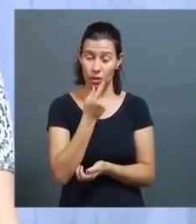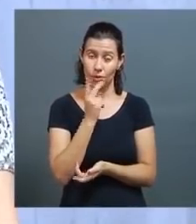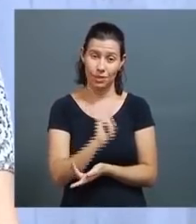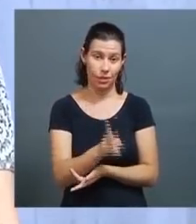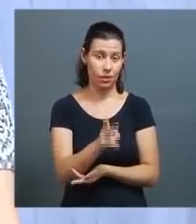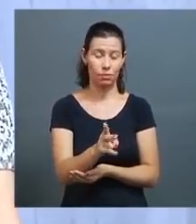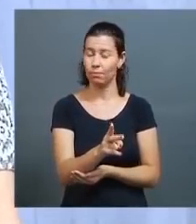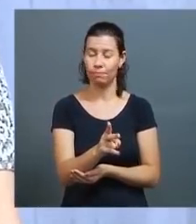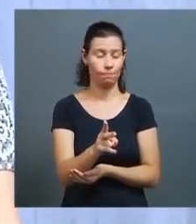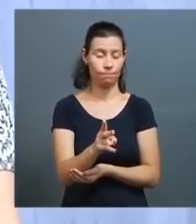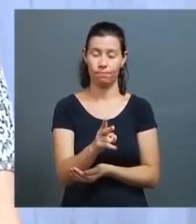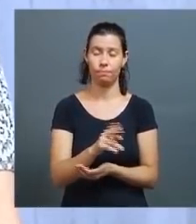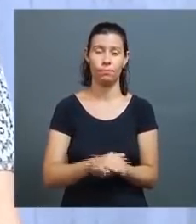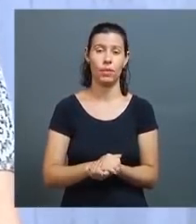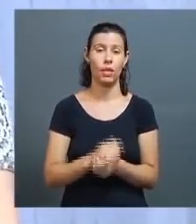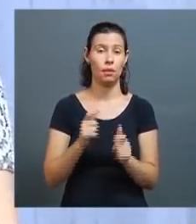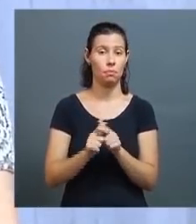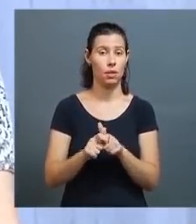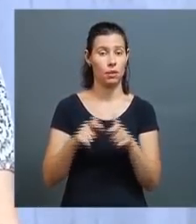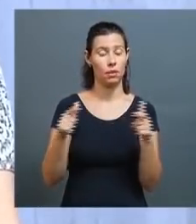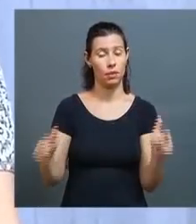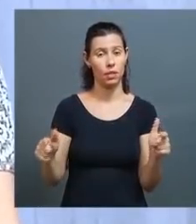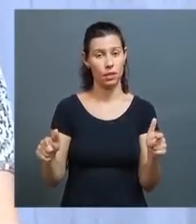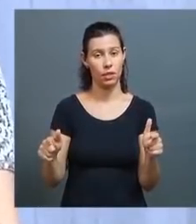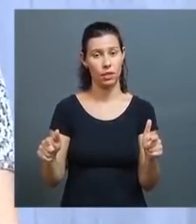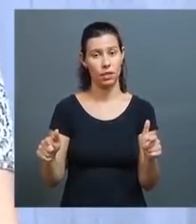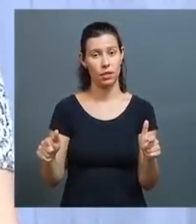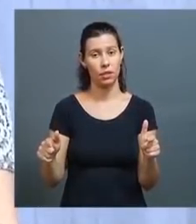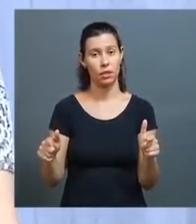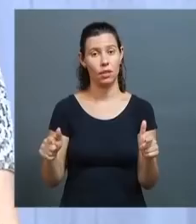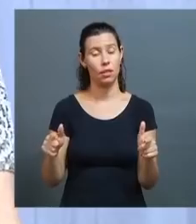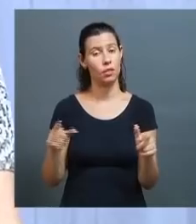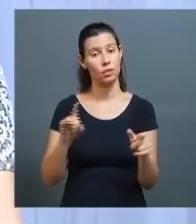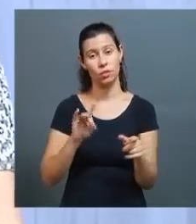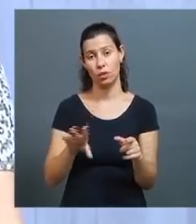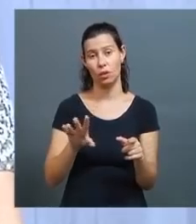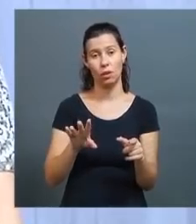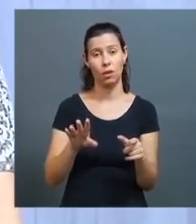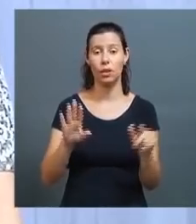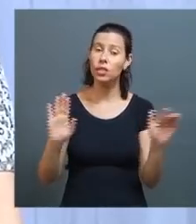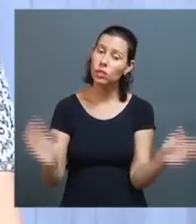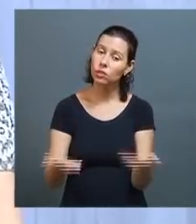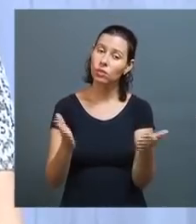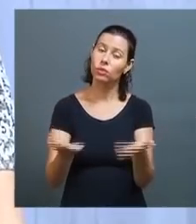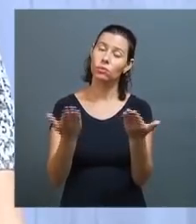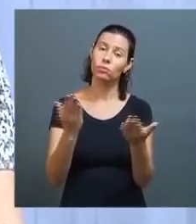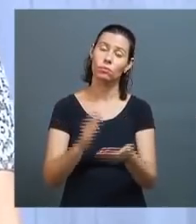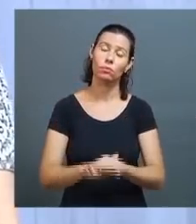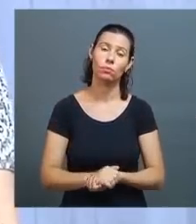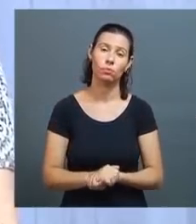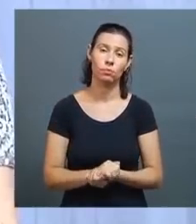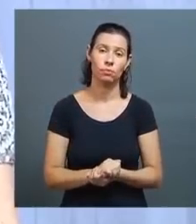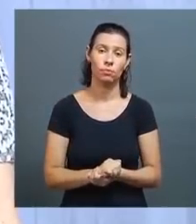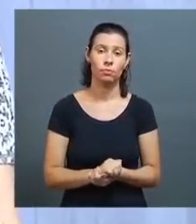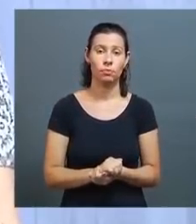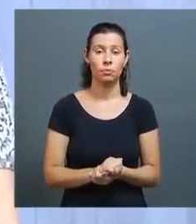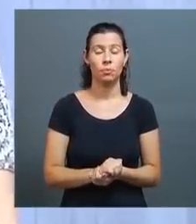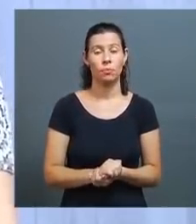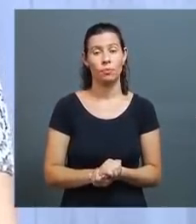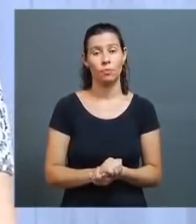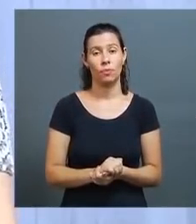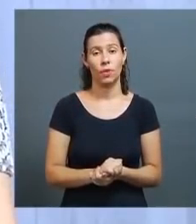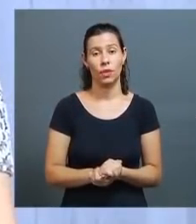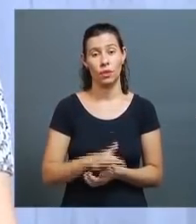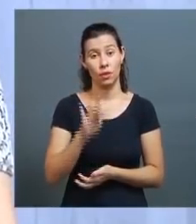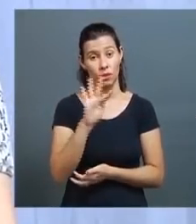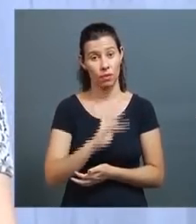medicamento, né? Na maior parte das vezes é intervenção com estimulação. Na universidade a gente ainda não tem essa